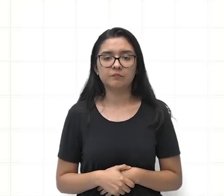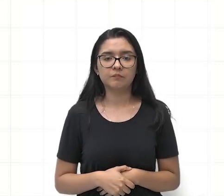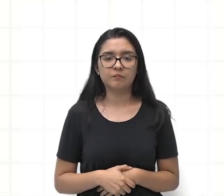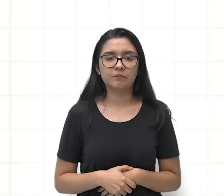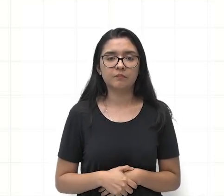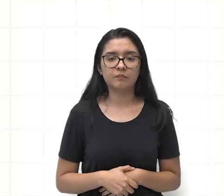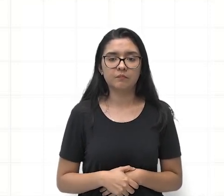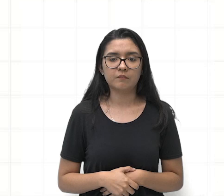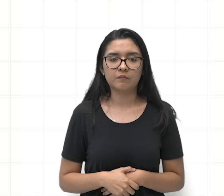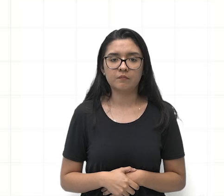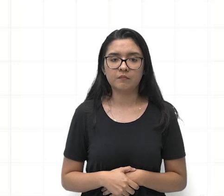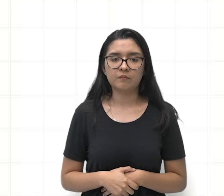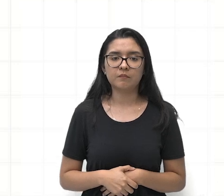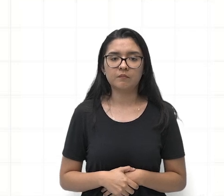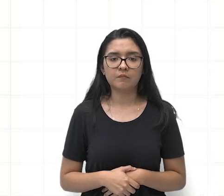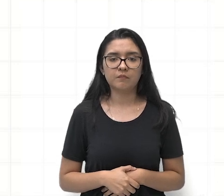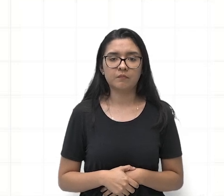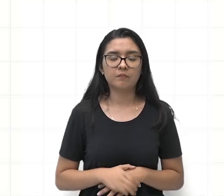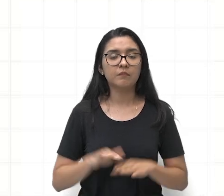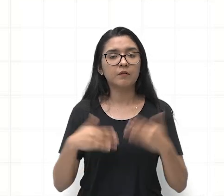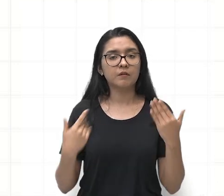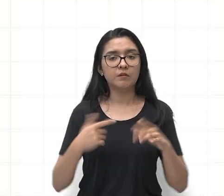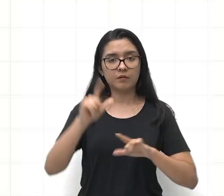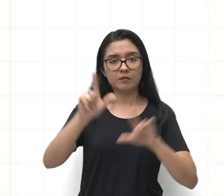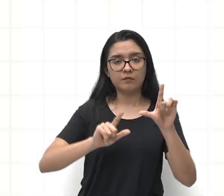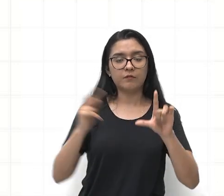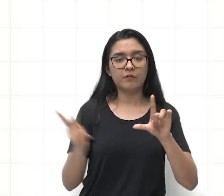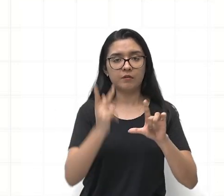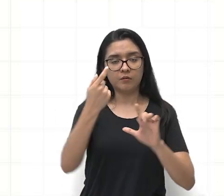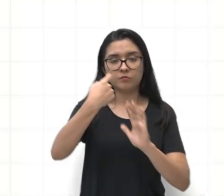Portanto, o valor do televisor com desconto de 15% é de R$